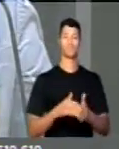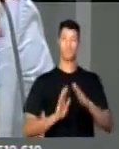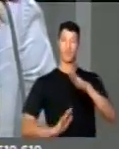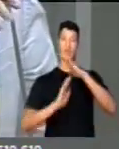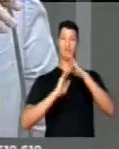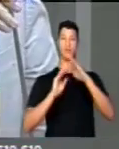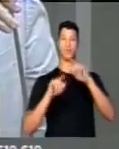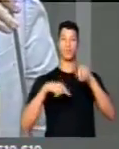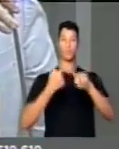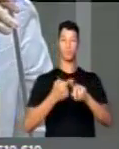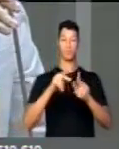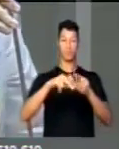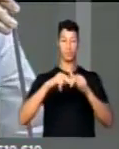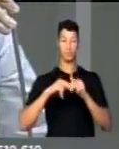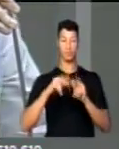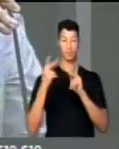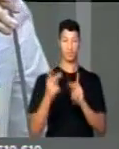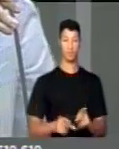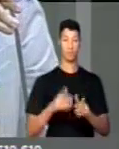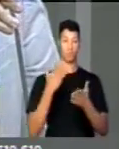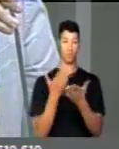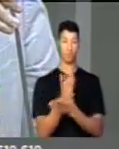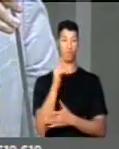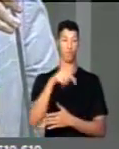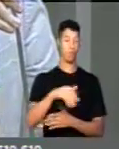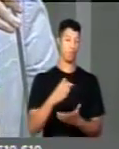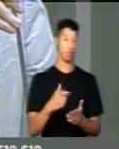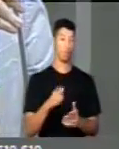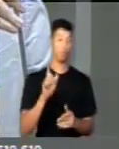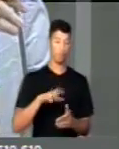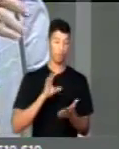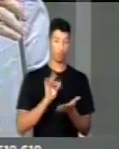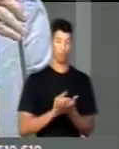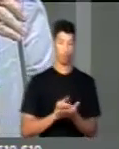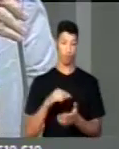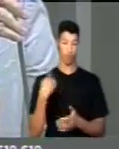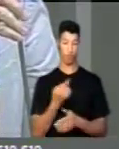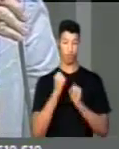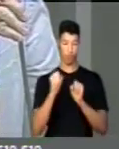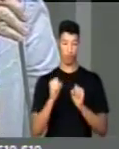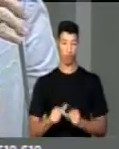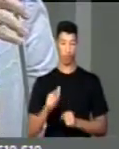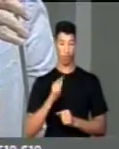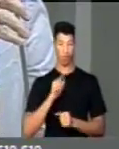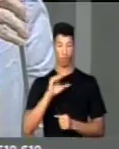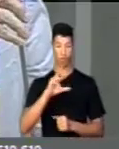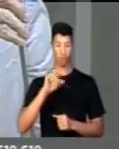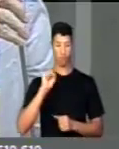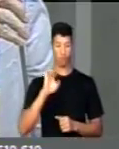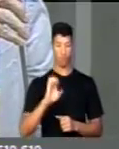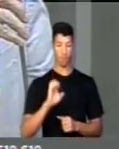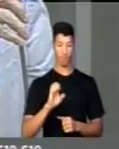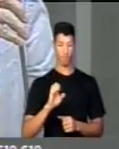teto estabelecido pelo projeto aprovado aqui, realmente nós podemos ter uma crise